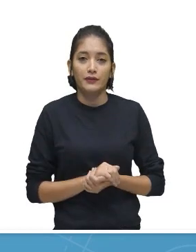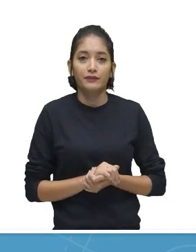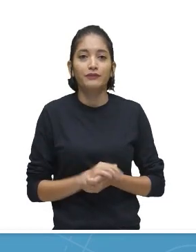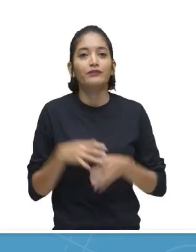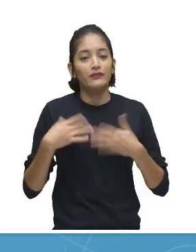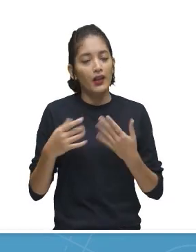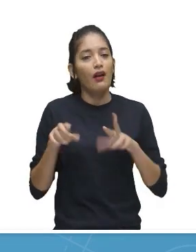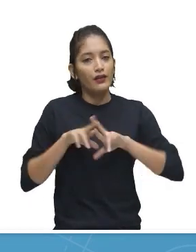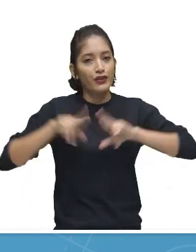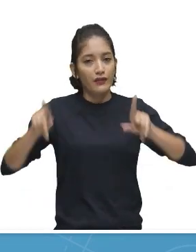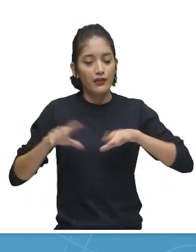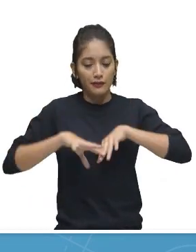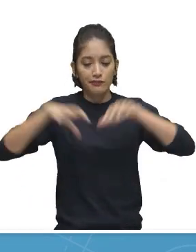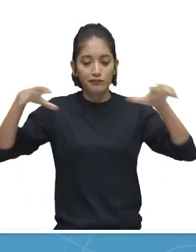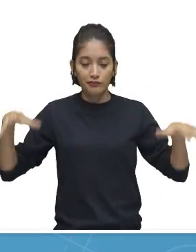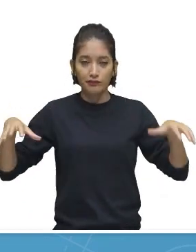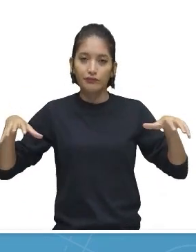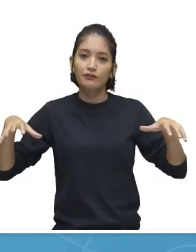essa é a diferença